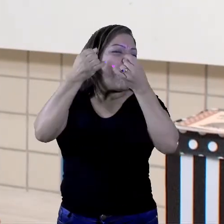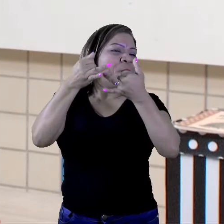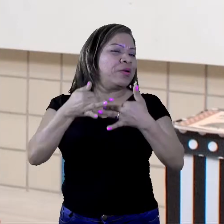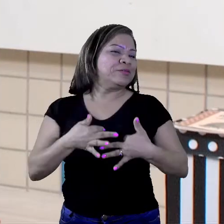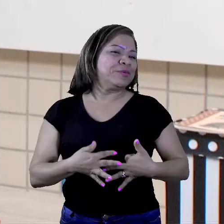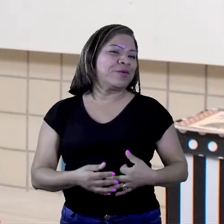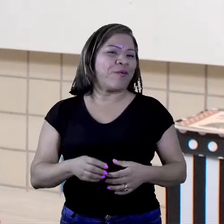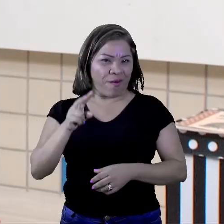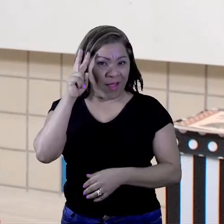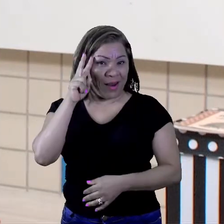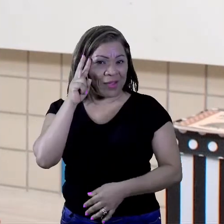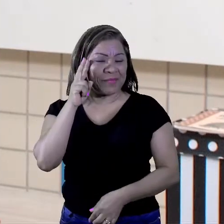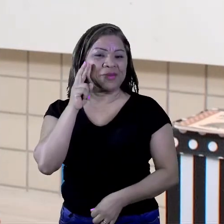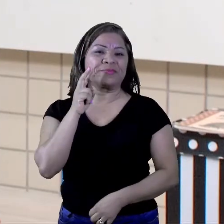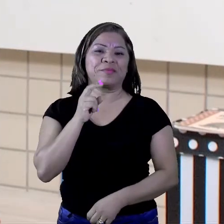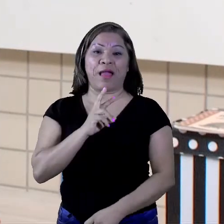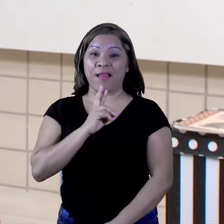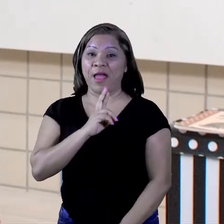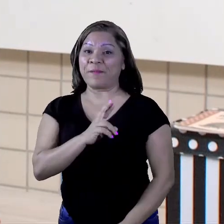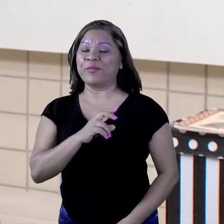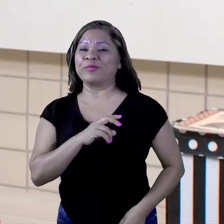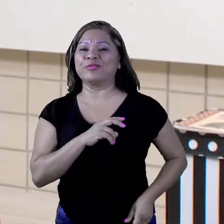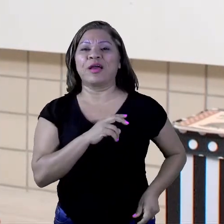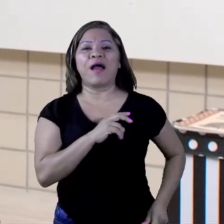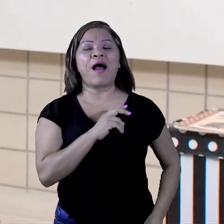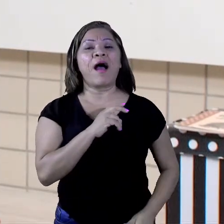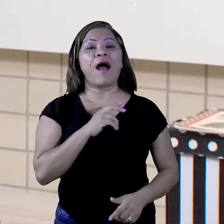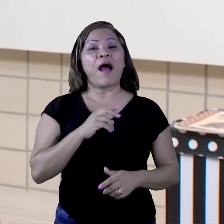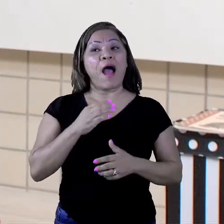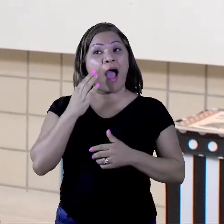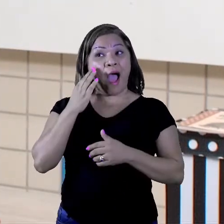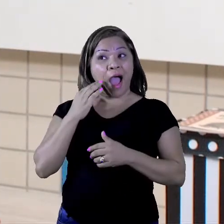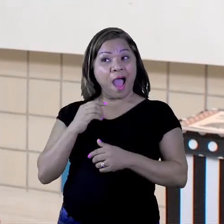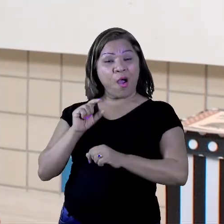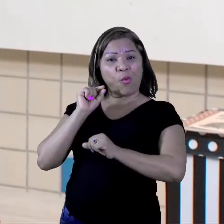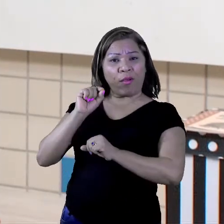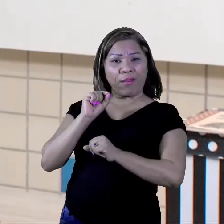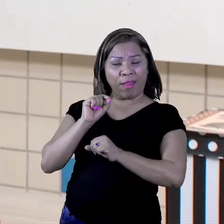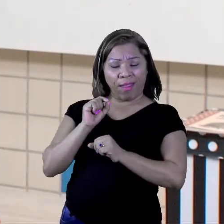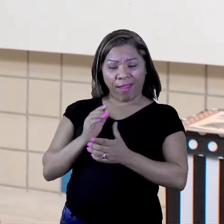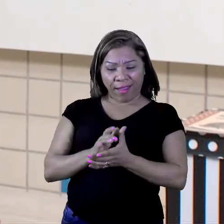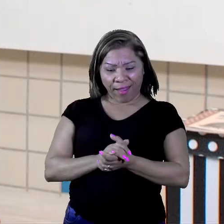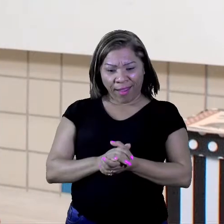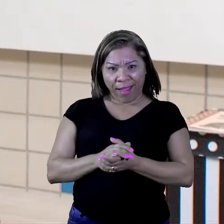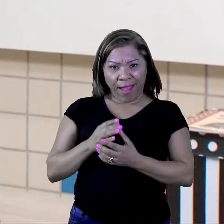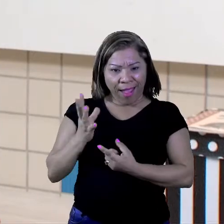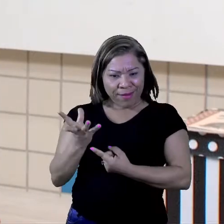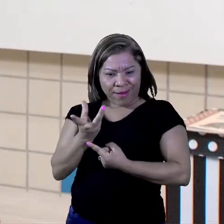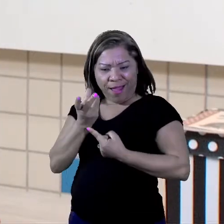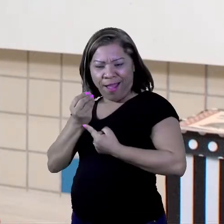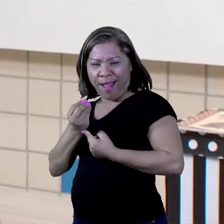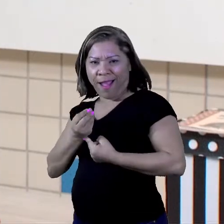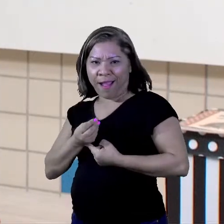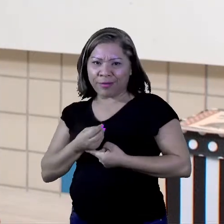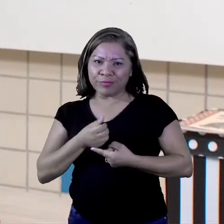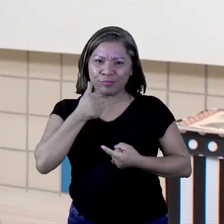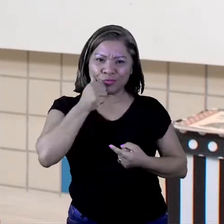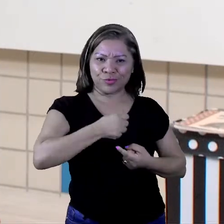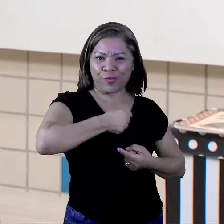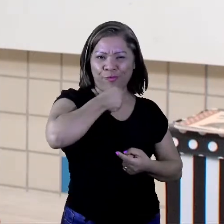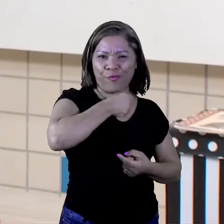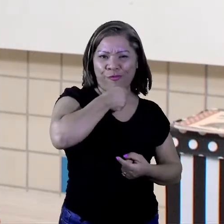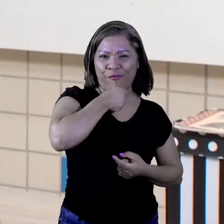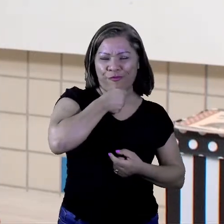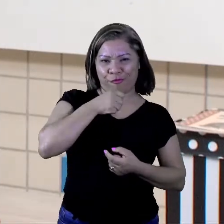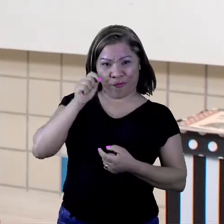foi? Ela responde assim: a arte de uma avó preta que ele tinha. Ela era negra porque a sua avó era negra,